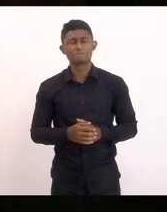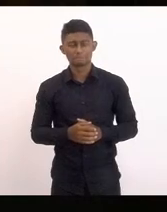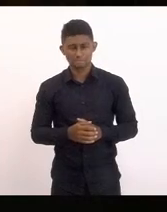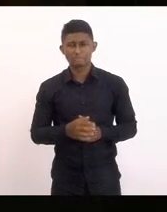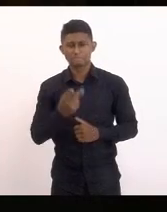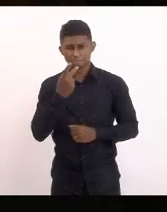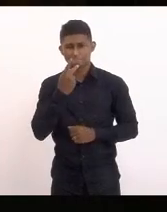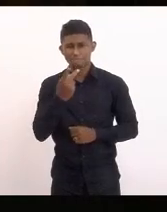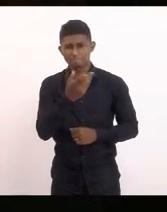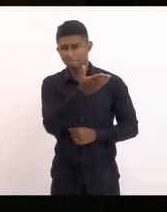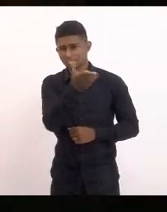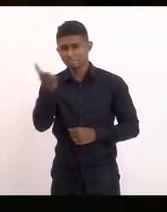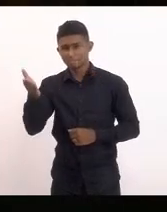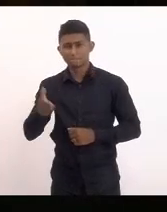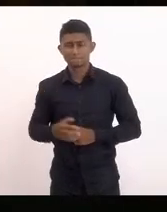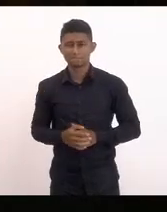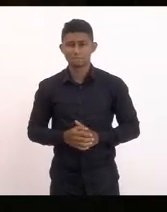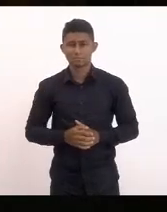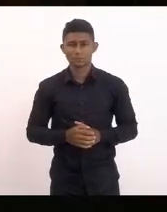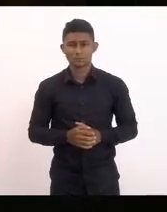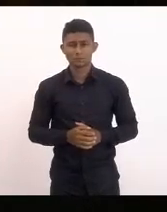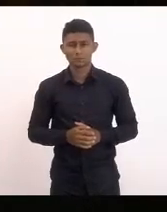Vossas Excelências,